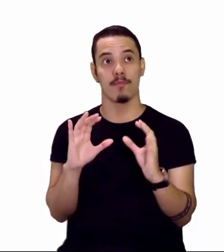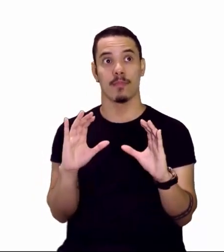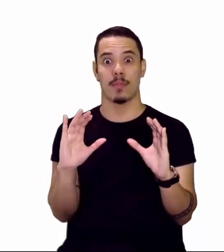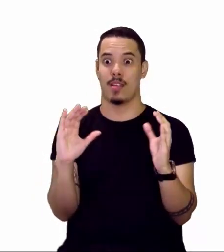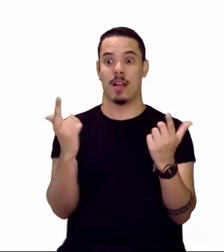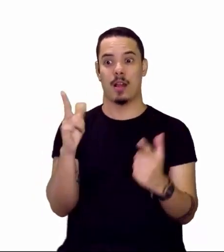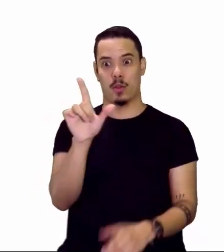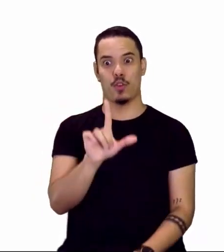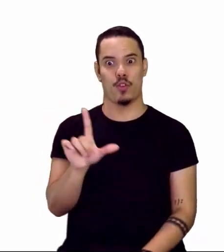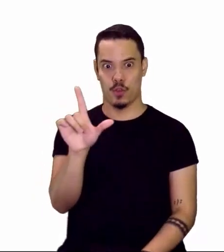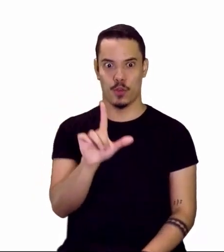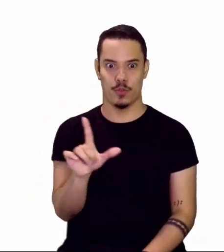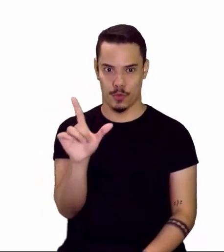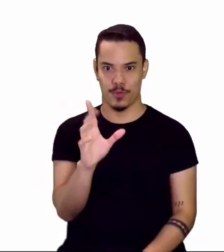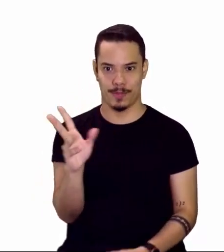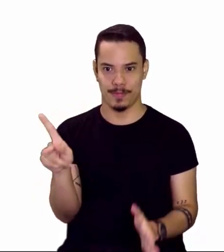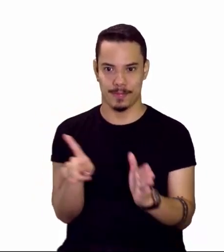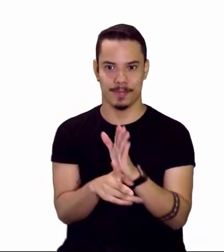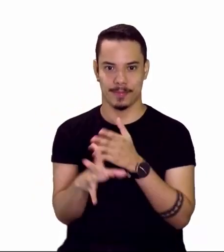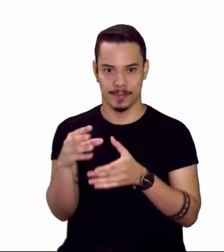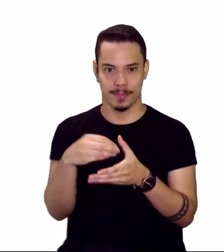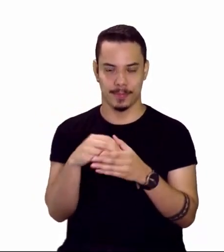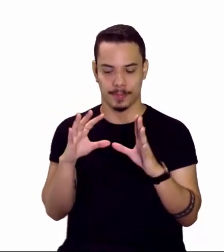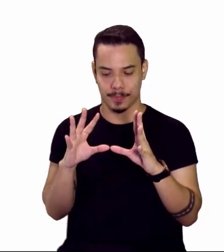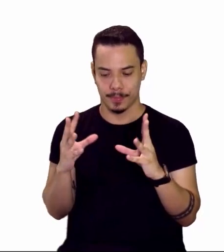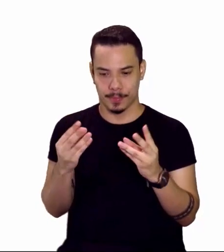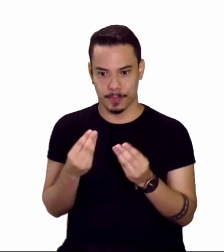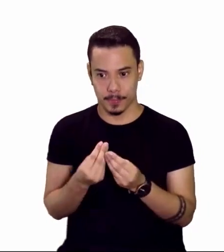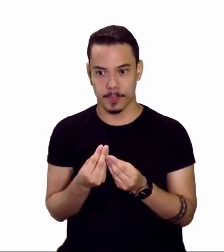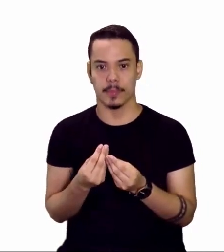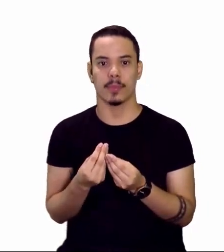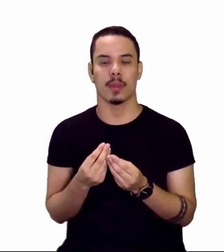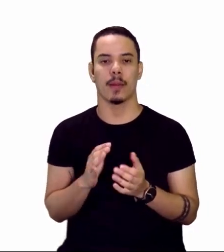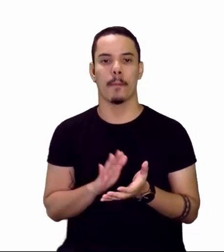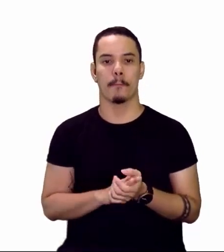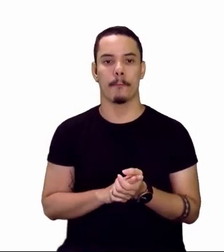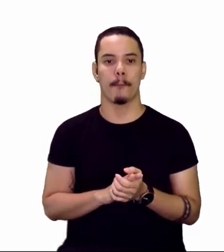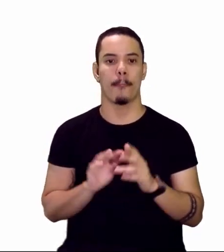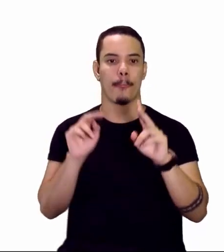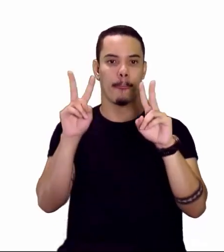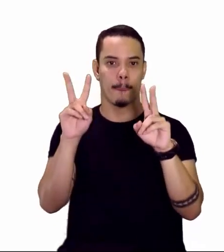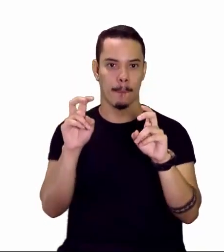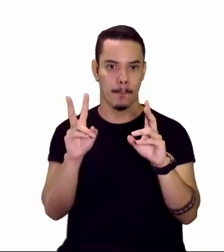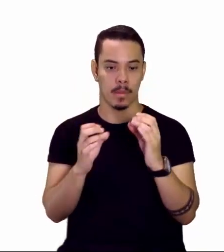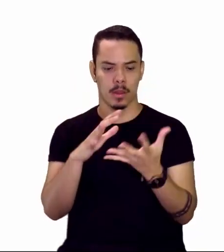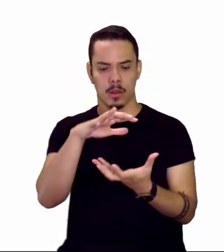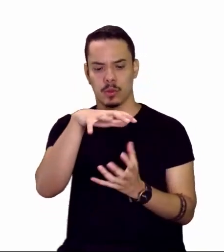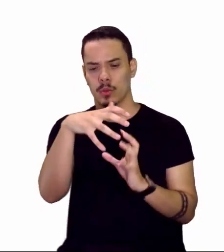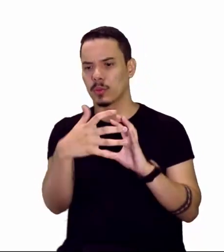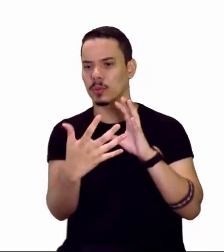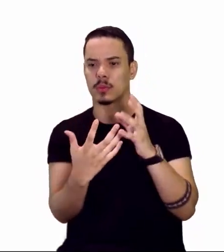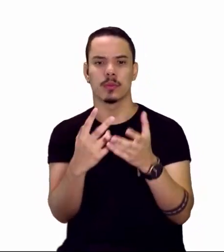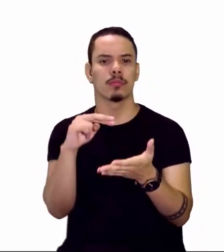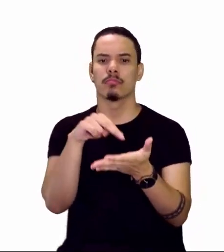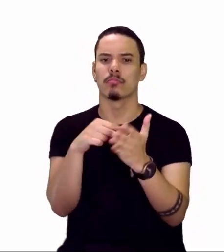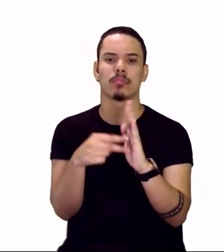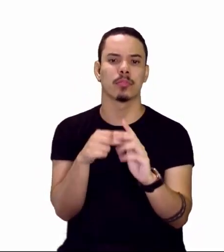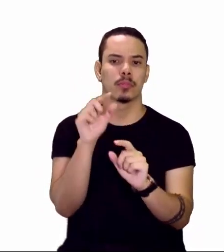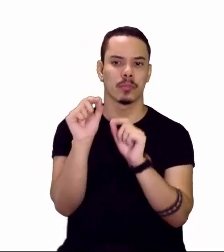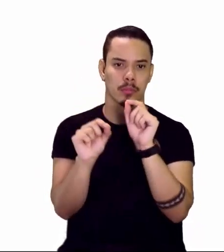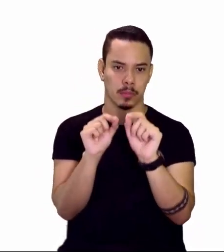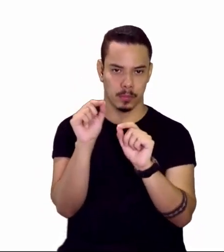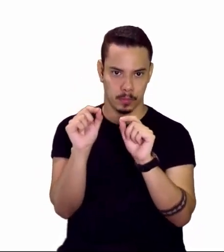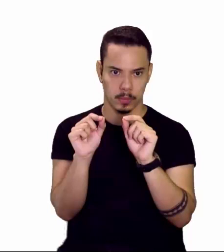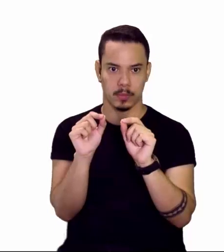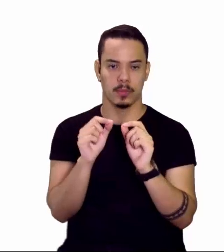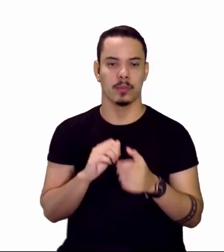Lógico, molecular das moléculas. Portanto, com relação à geometria, o que é que significa? Só abordando, meu caro